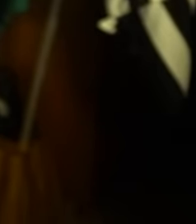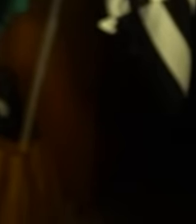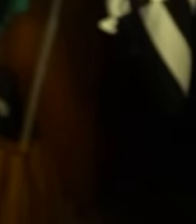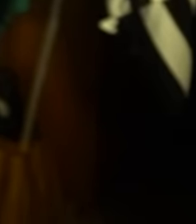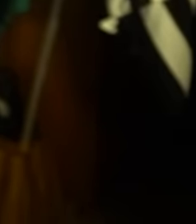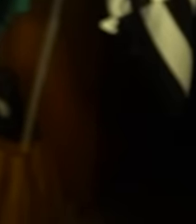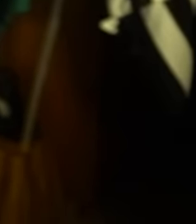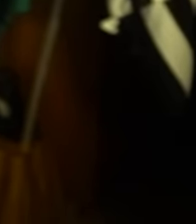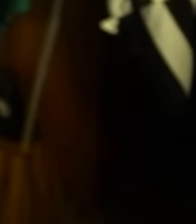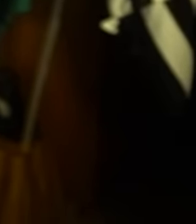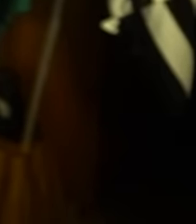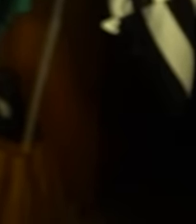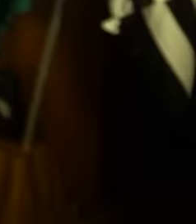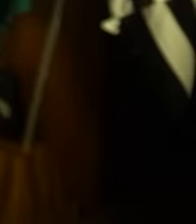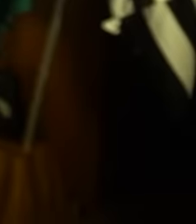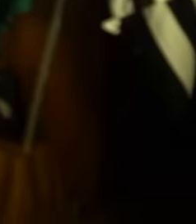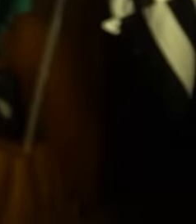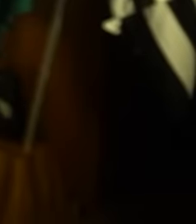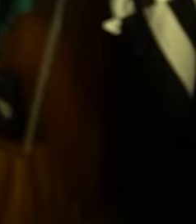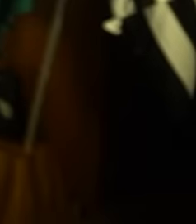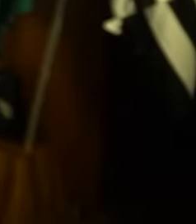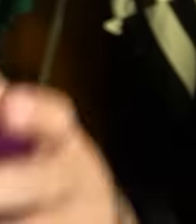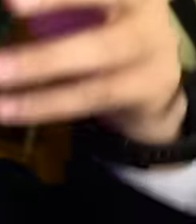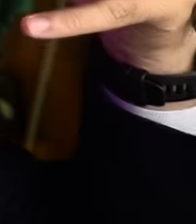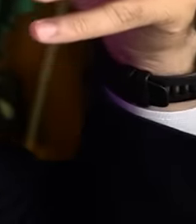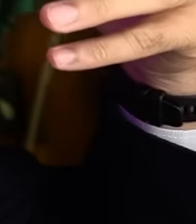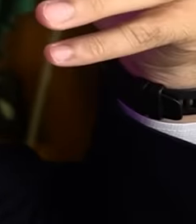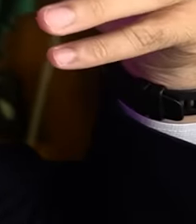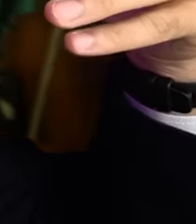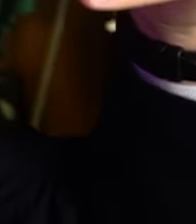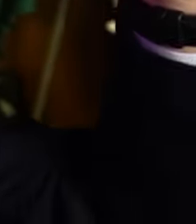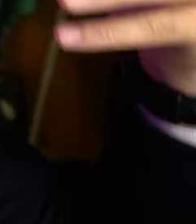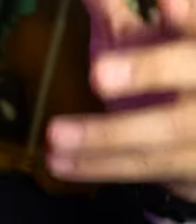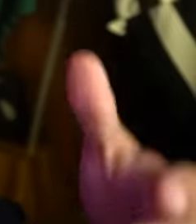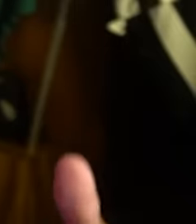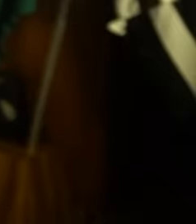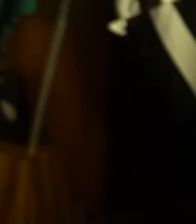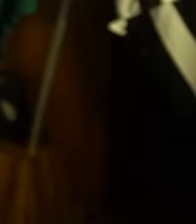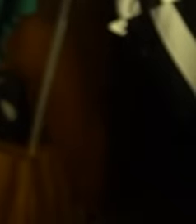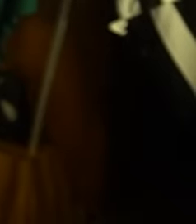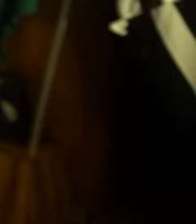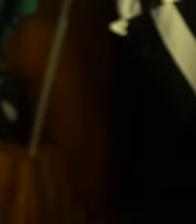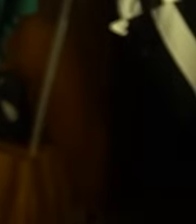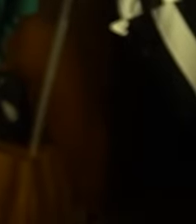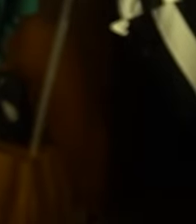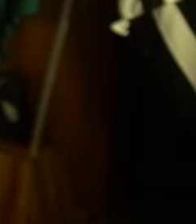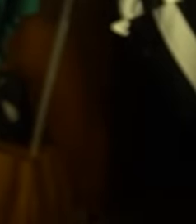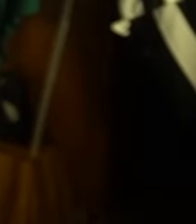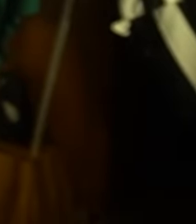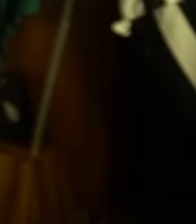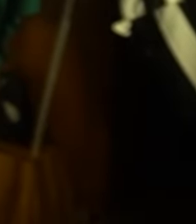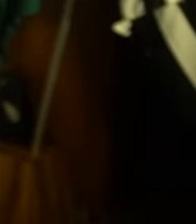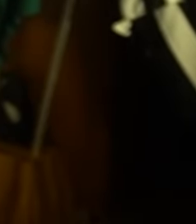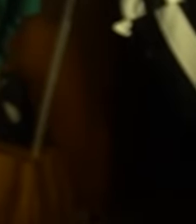a sustentação oral que eu vou colocar logo em seguida para vocês, expondo para os ministros do Supremo todos os argumentos, né, que